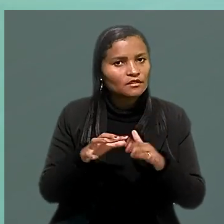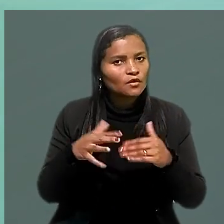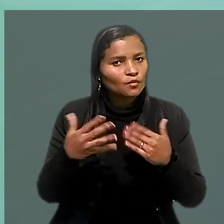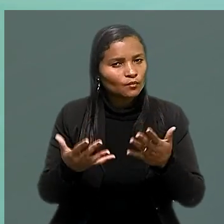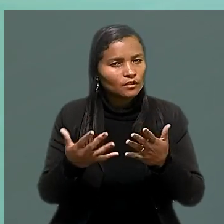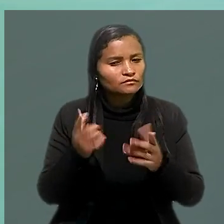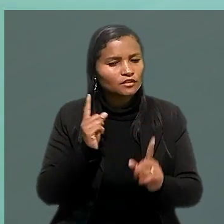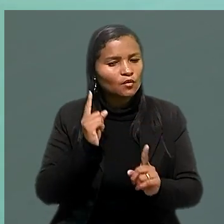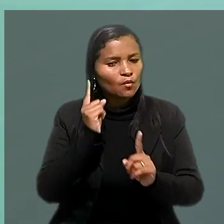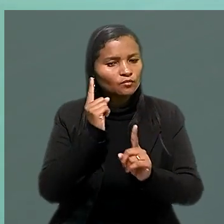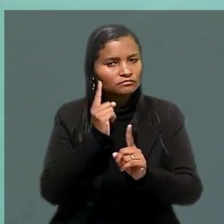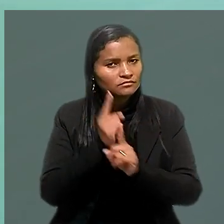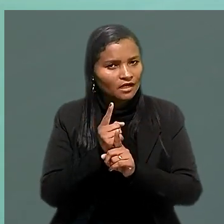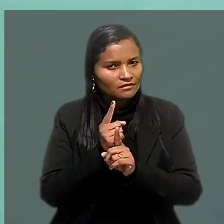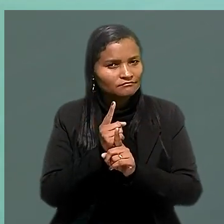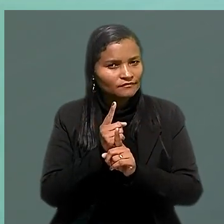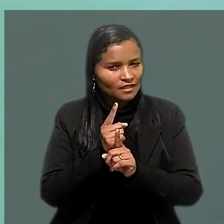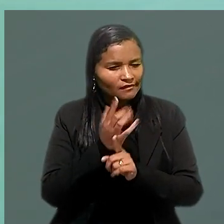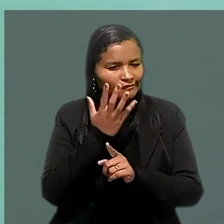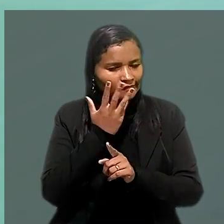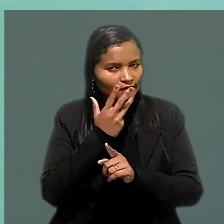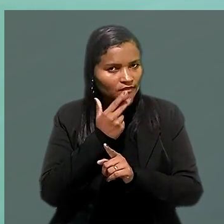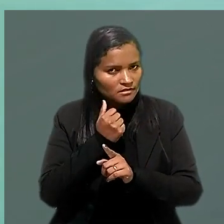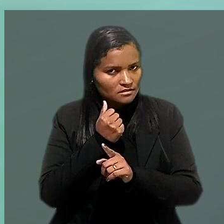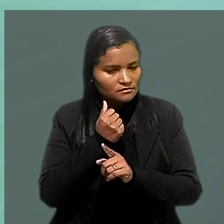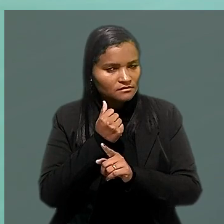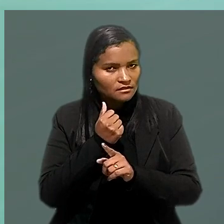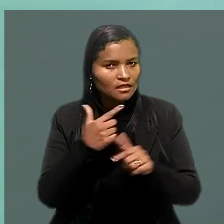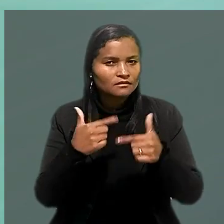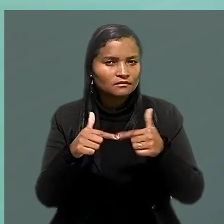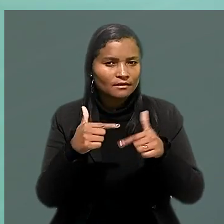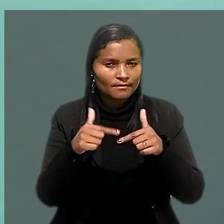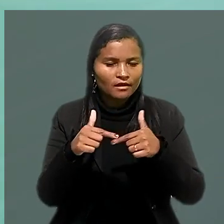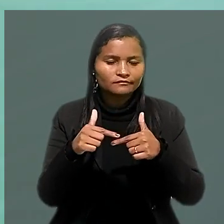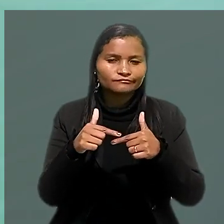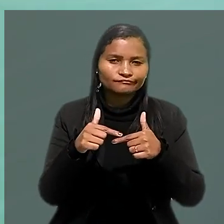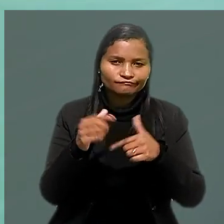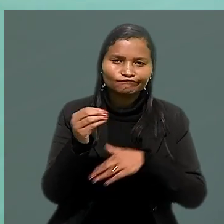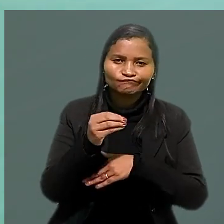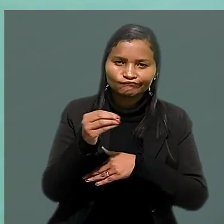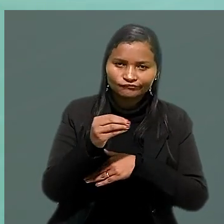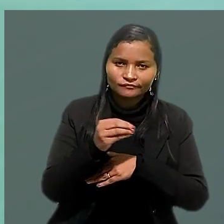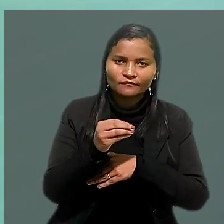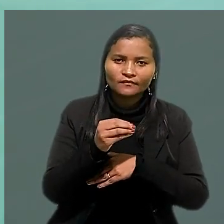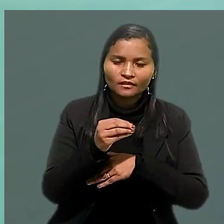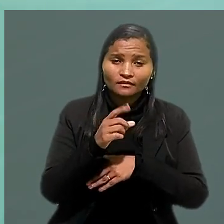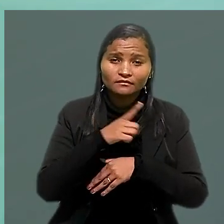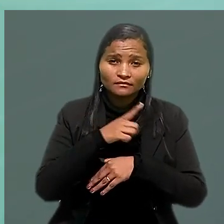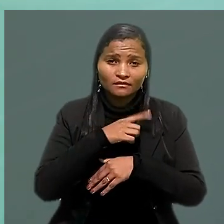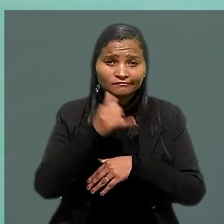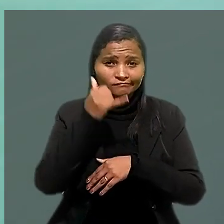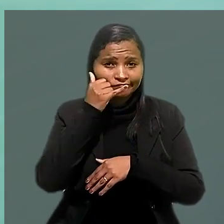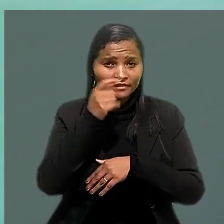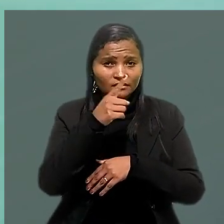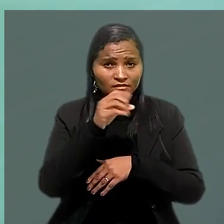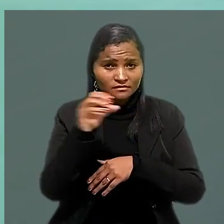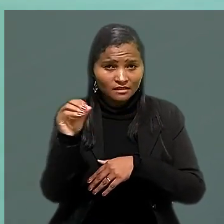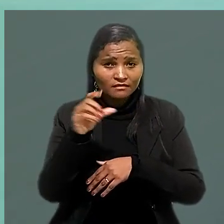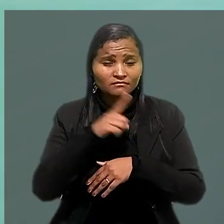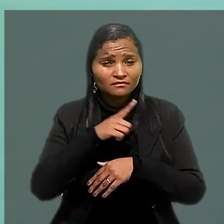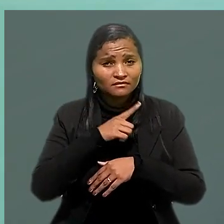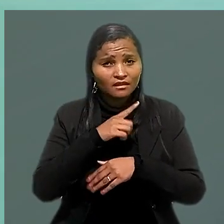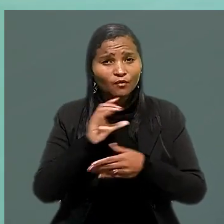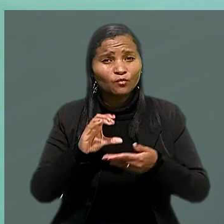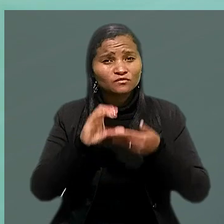quando efetivamente encontrar uma criança em situação de vulnerabilidade. Temos o Disque 100,